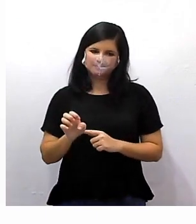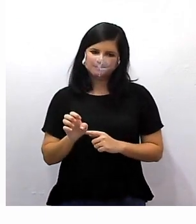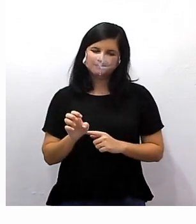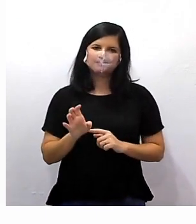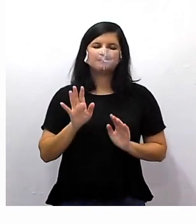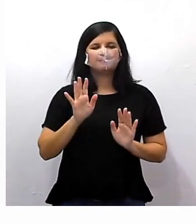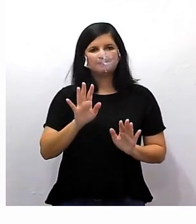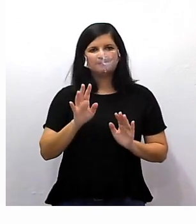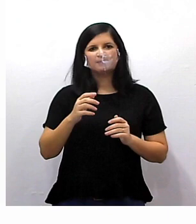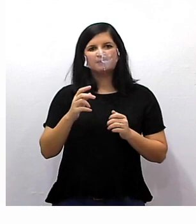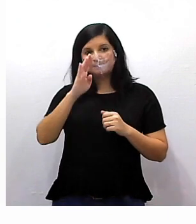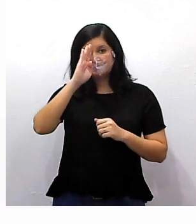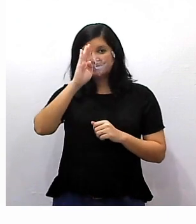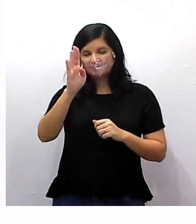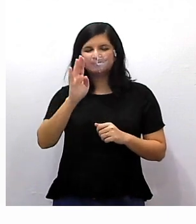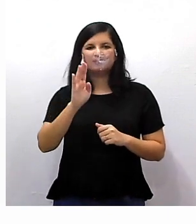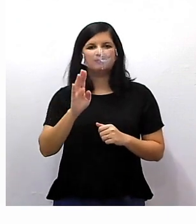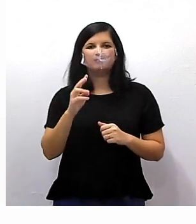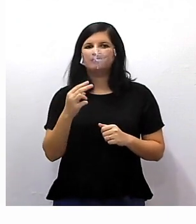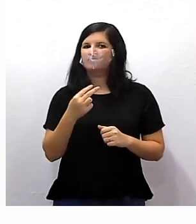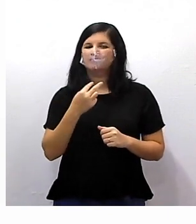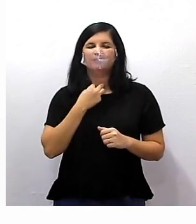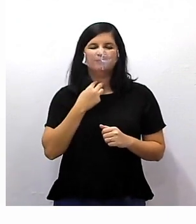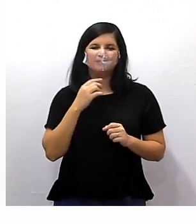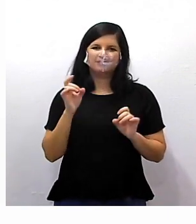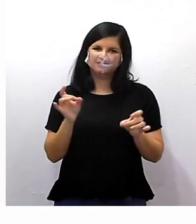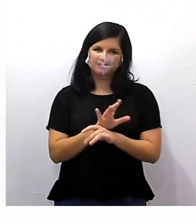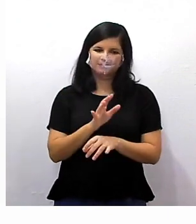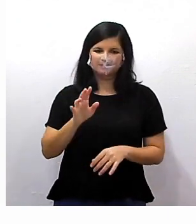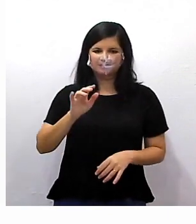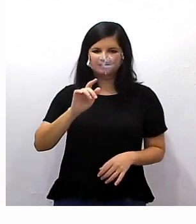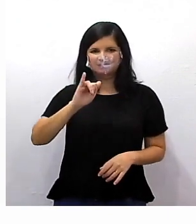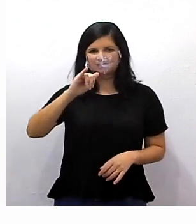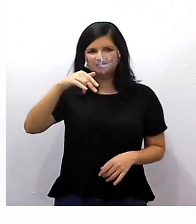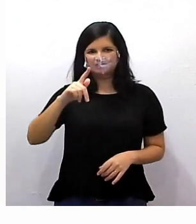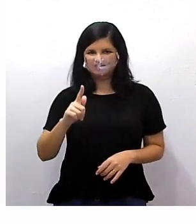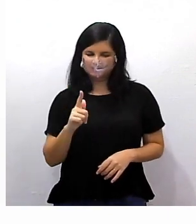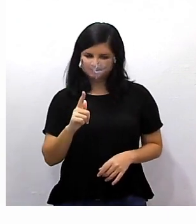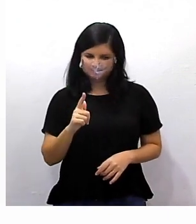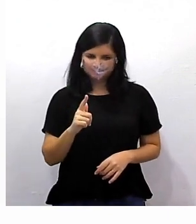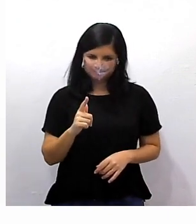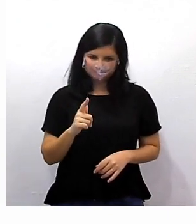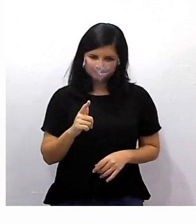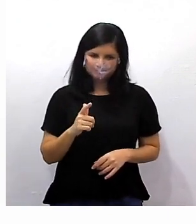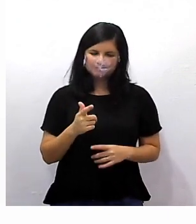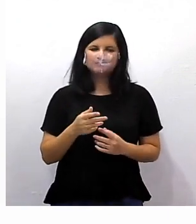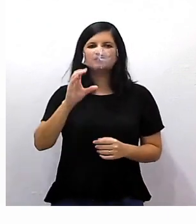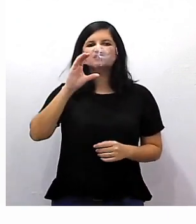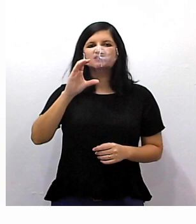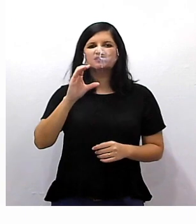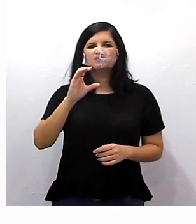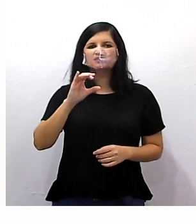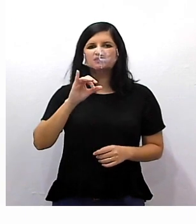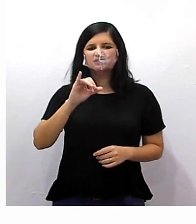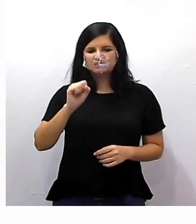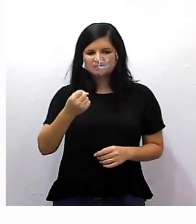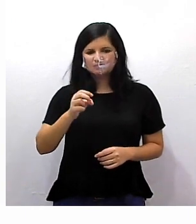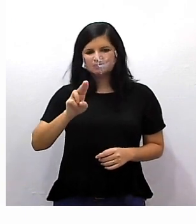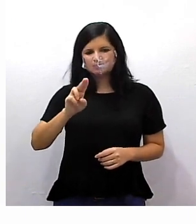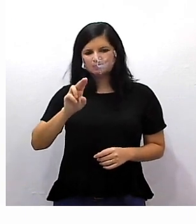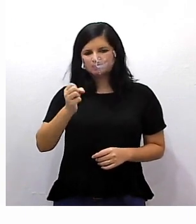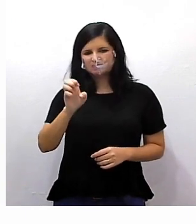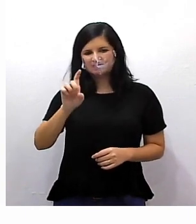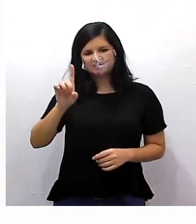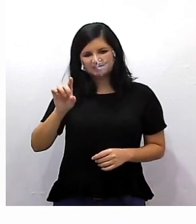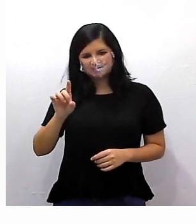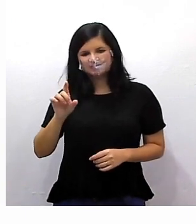utilizando o verbo to be, o verbo principal, ele não deve terminar em gerúndio, ing. Agora vê a letra C. She is used to getting